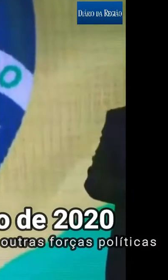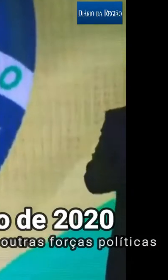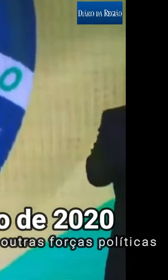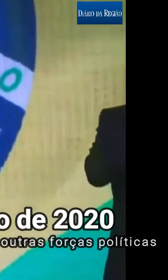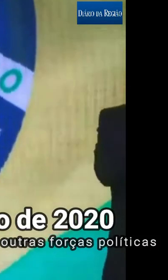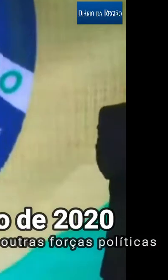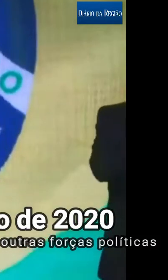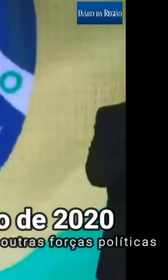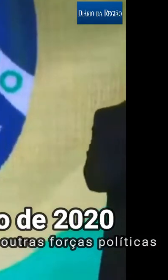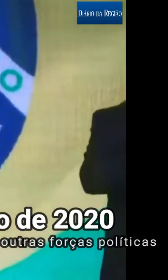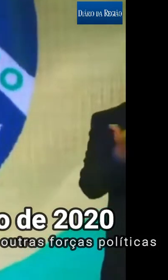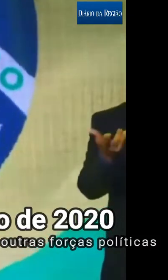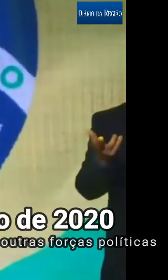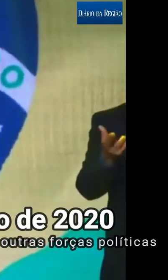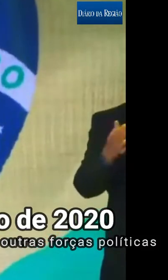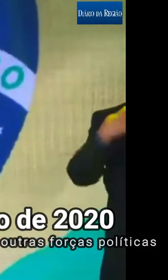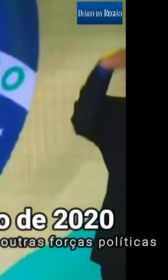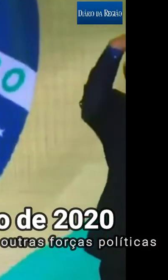Rondônia,